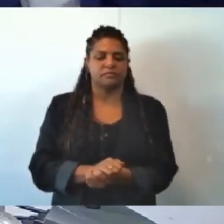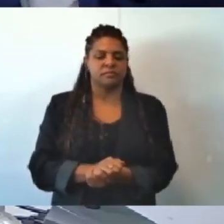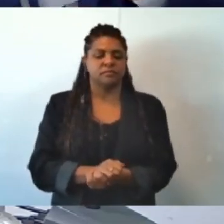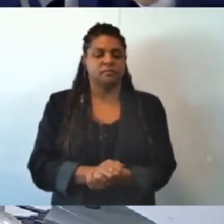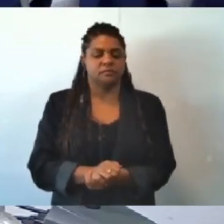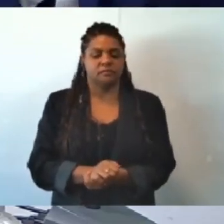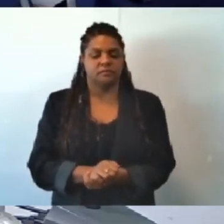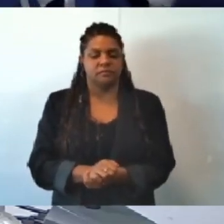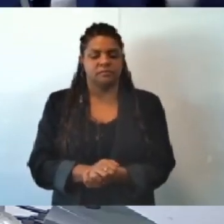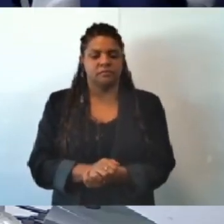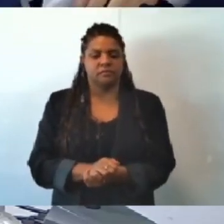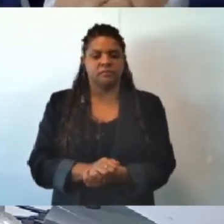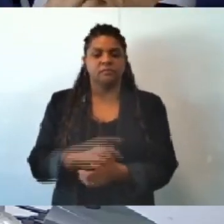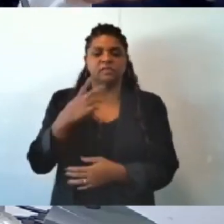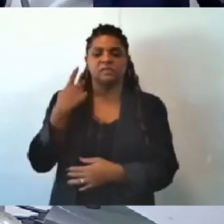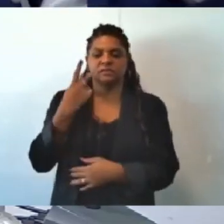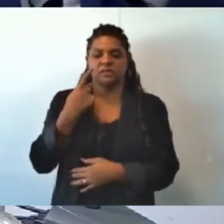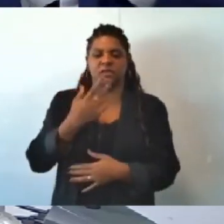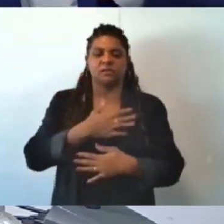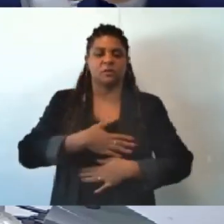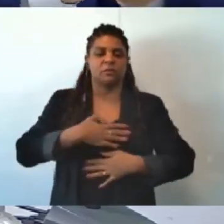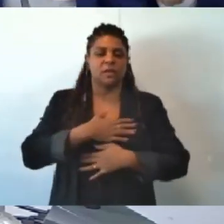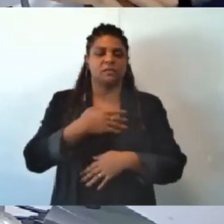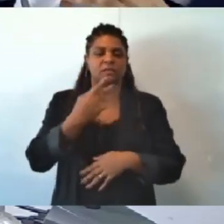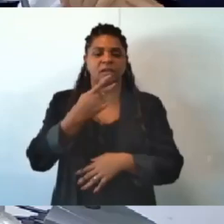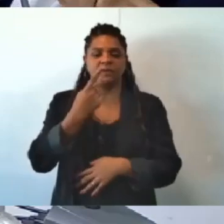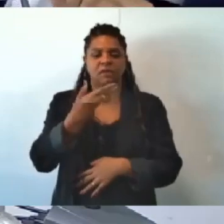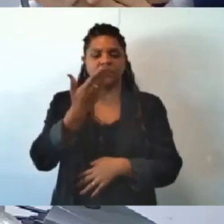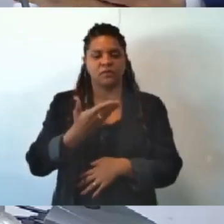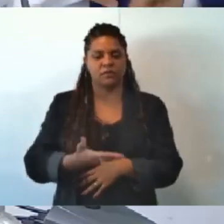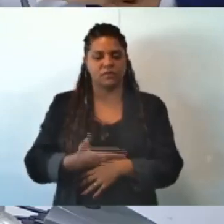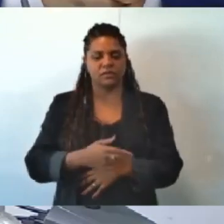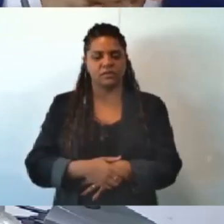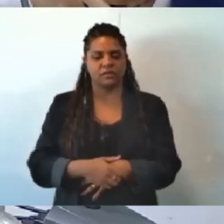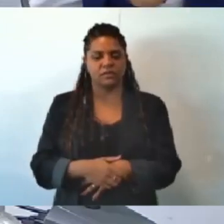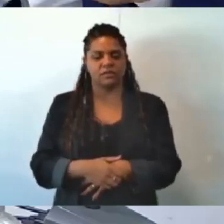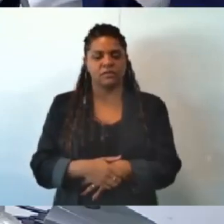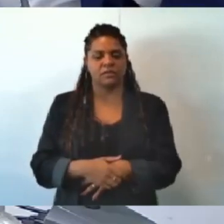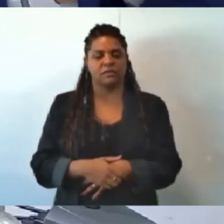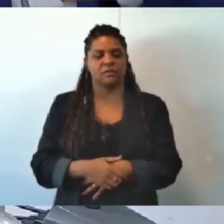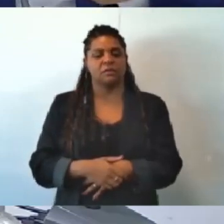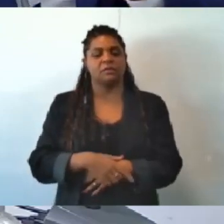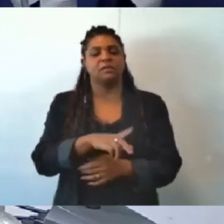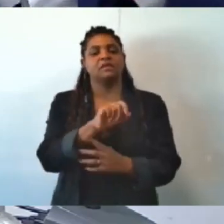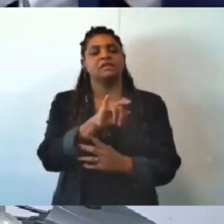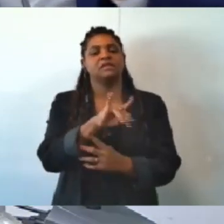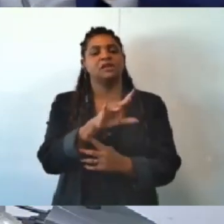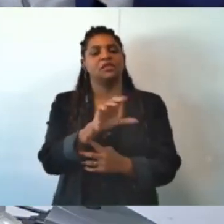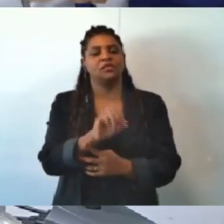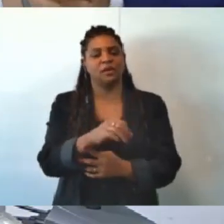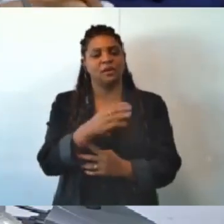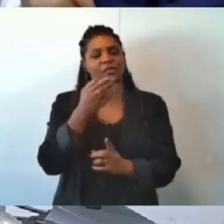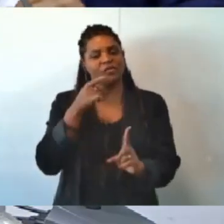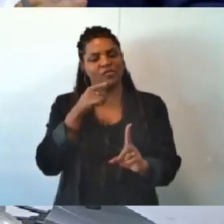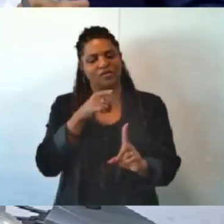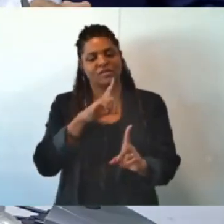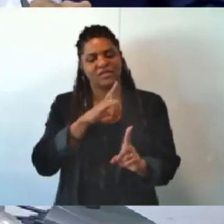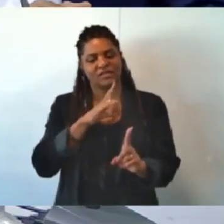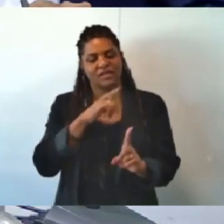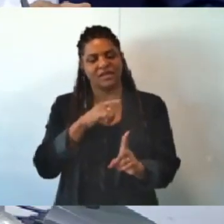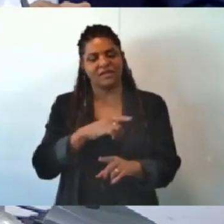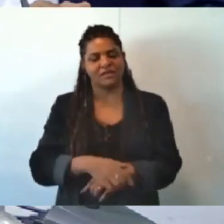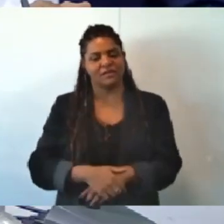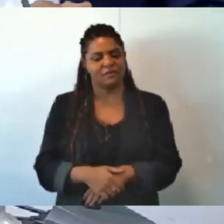Vereador, um prazer falar com o senhor. Silvinho, é você. Você lembra de mim, né? Cansei de comprar em sua mão. Ainda tem imóveis,